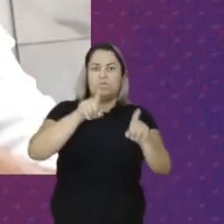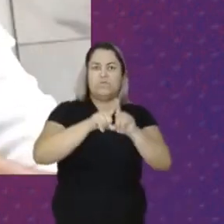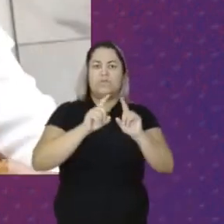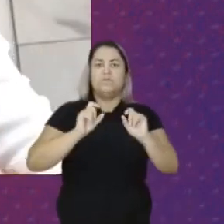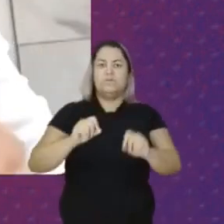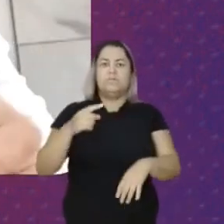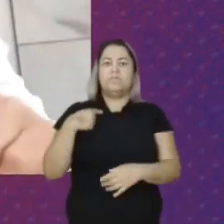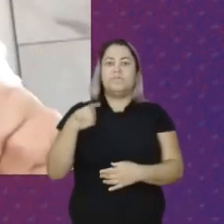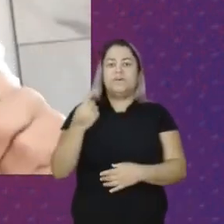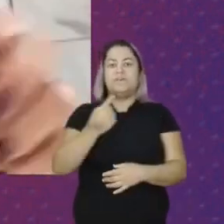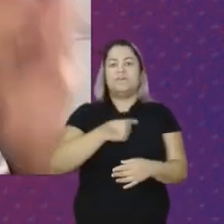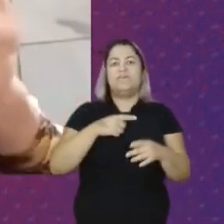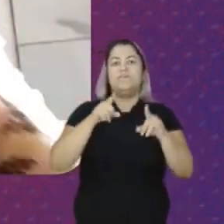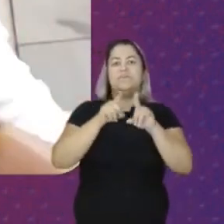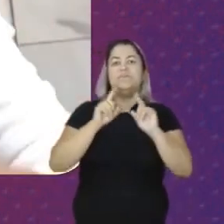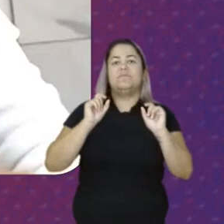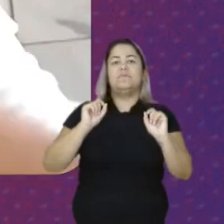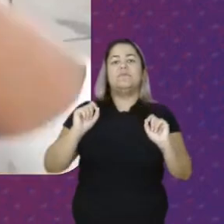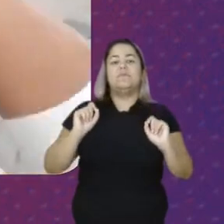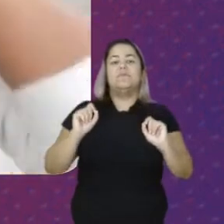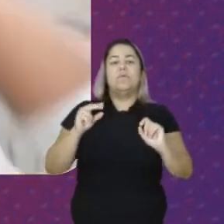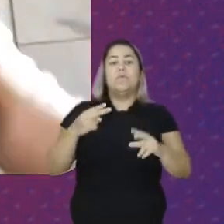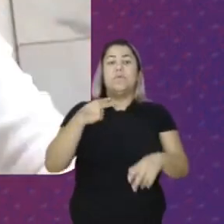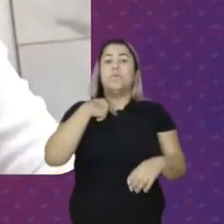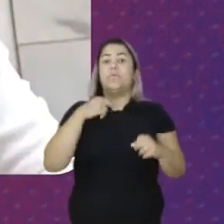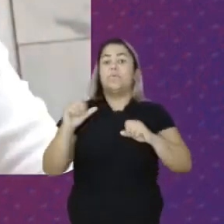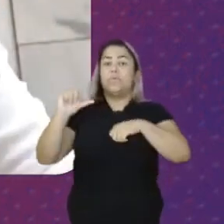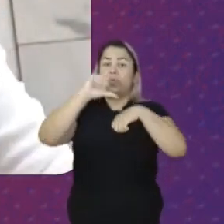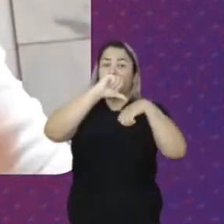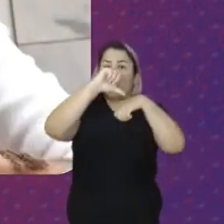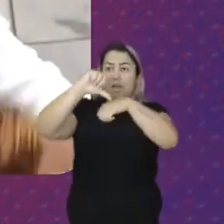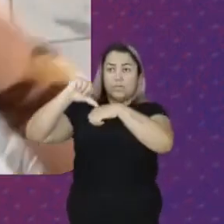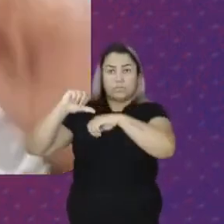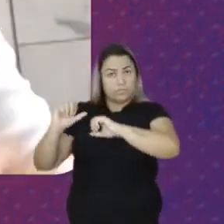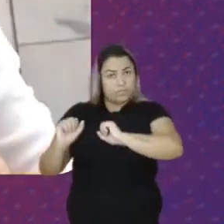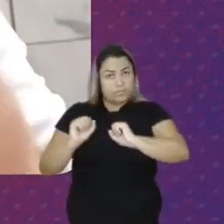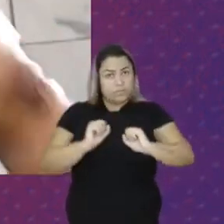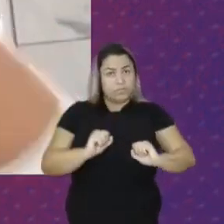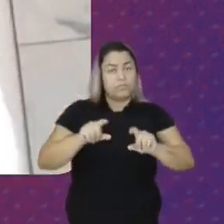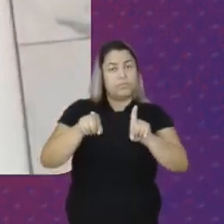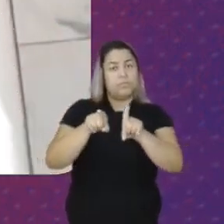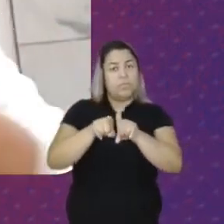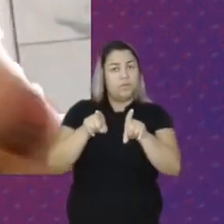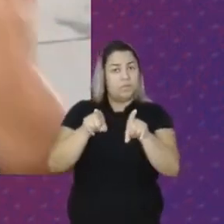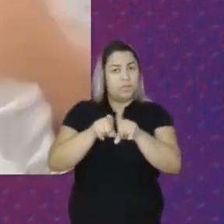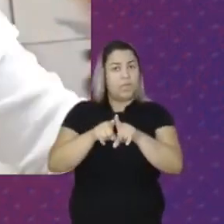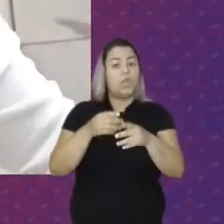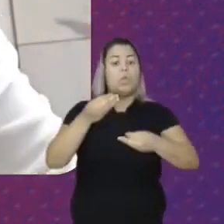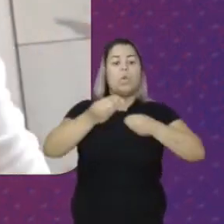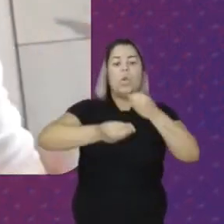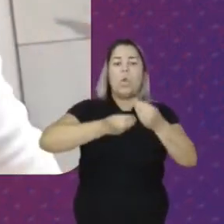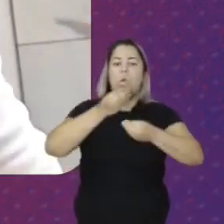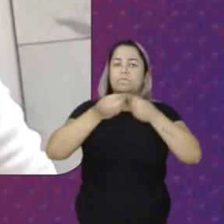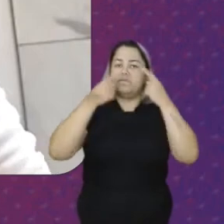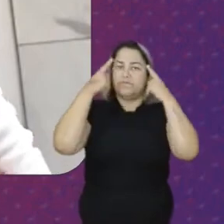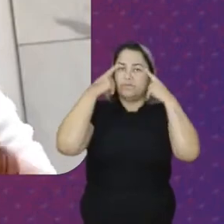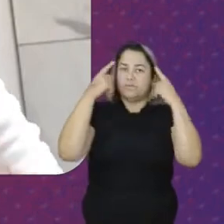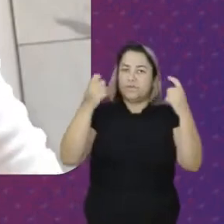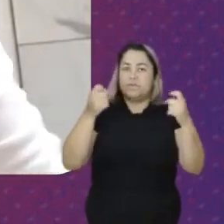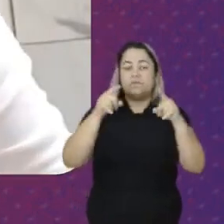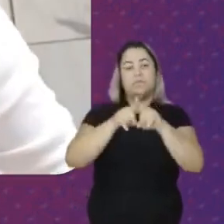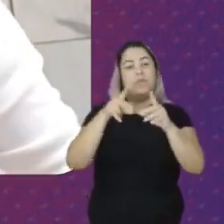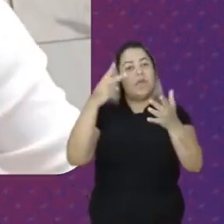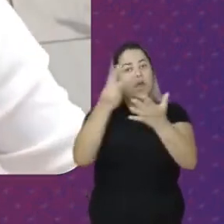para mulheres trans, que ocupam esses espaços, mas não só. Como que essas violências